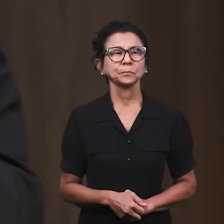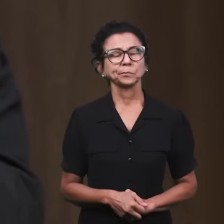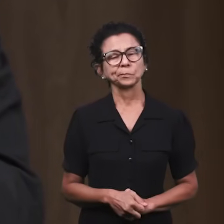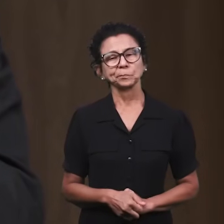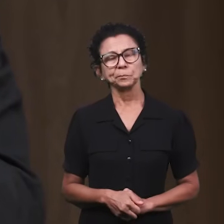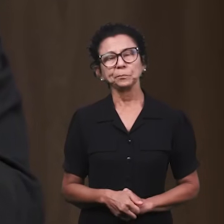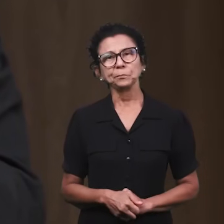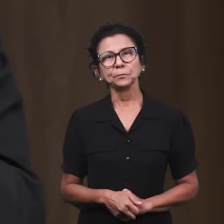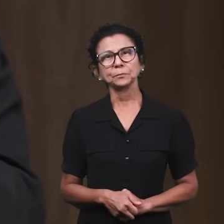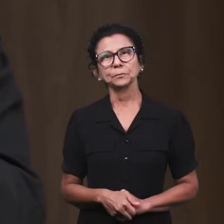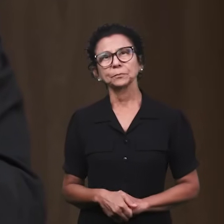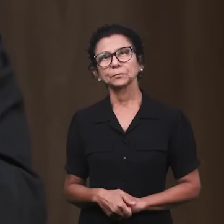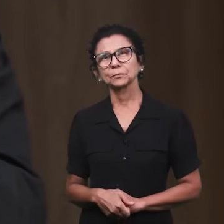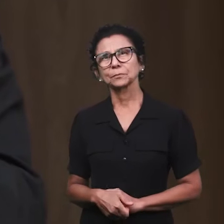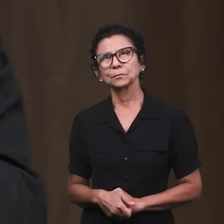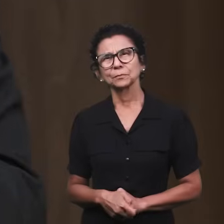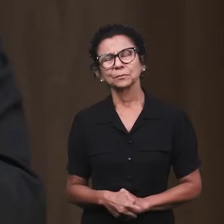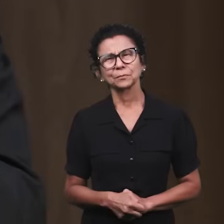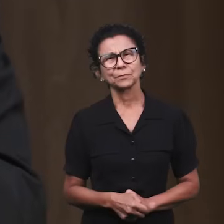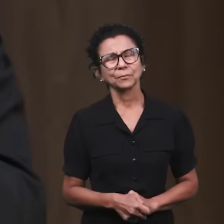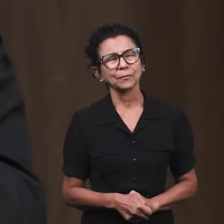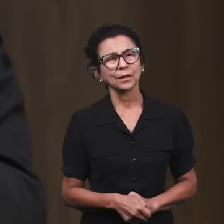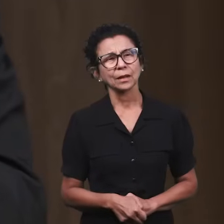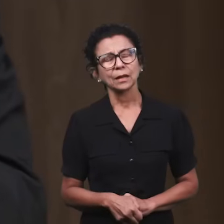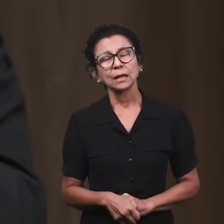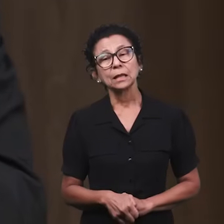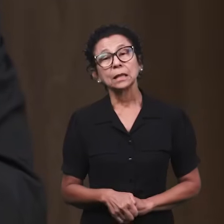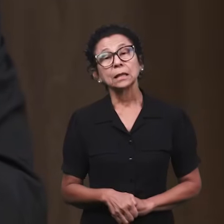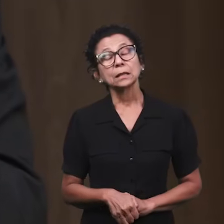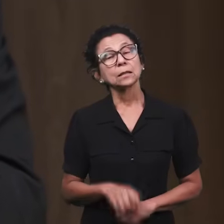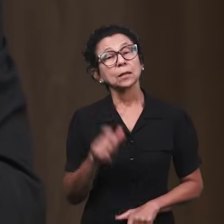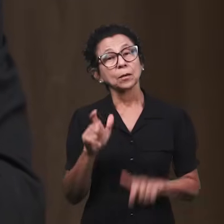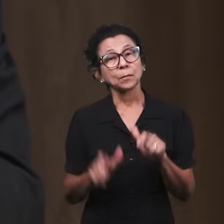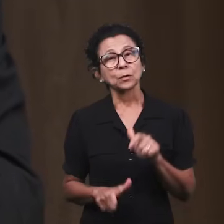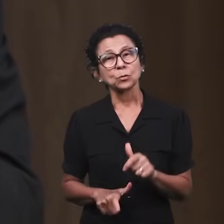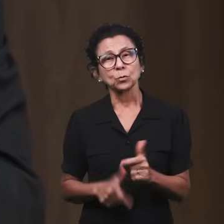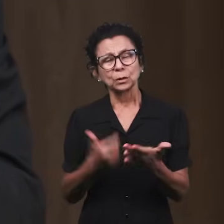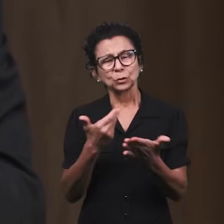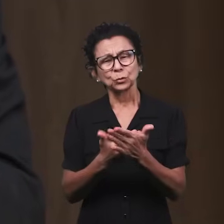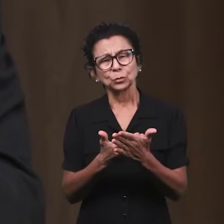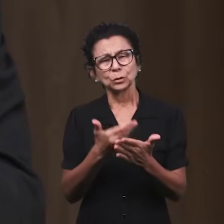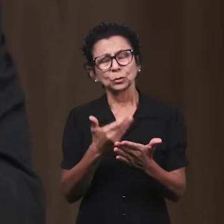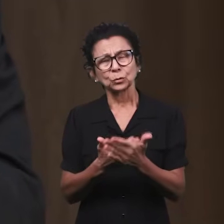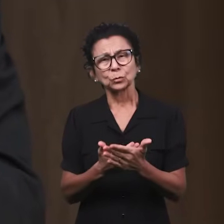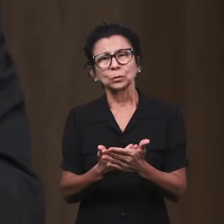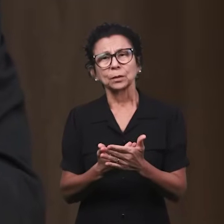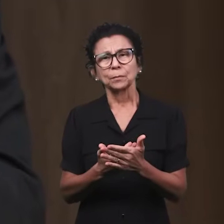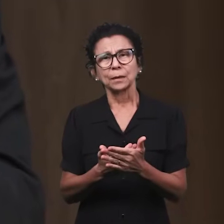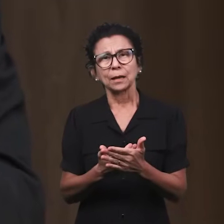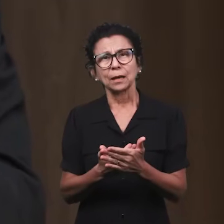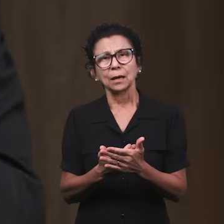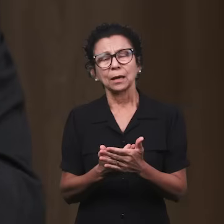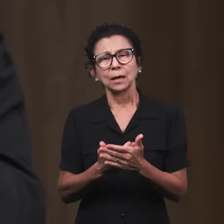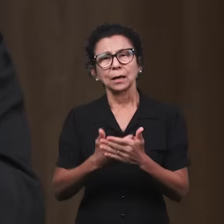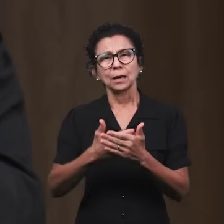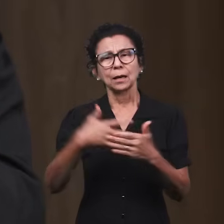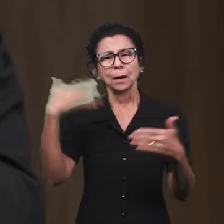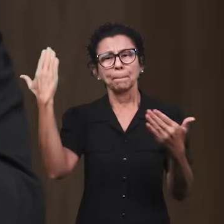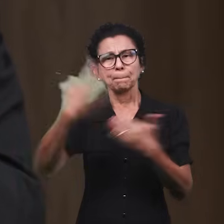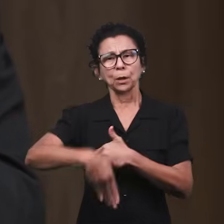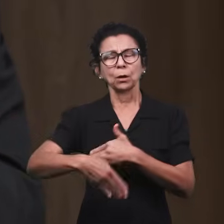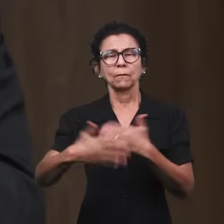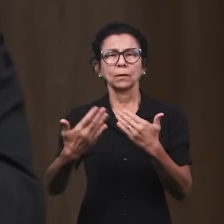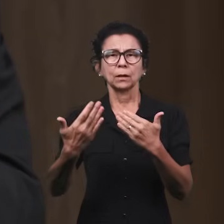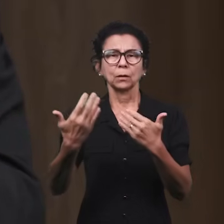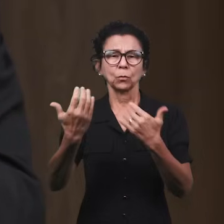Pessoas que conseguiam estudar por horas para um concurso, para fazer uma petição inicial, para